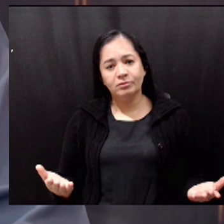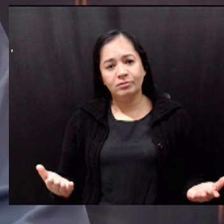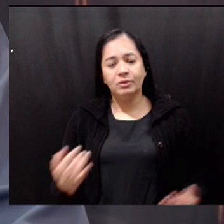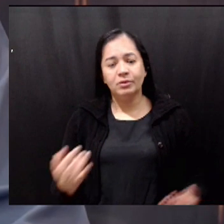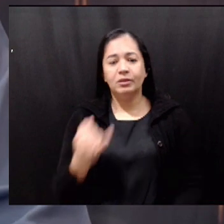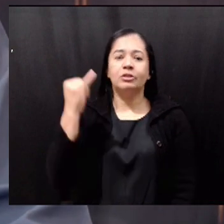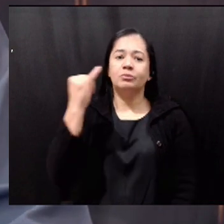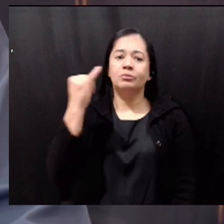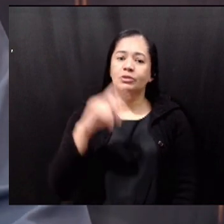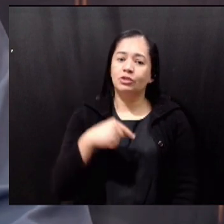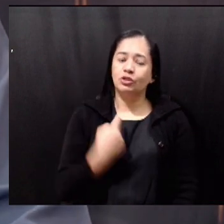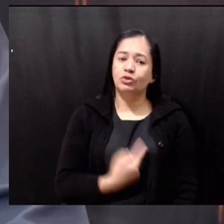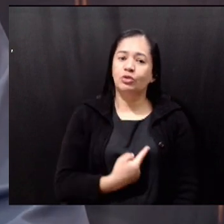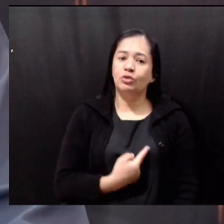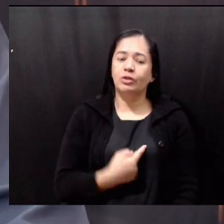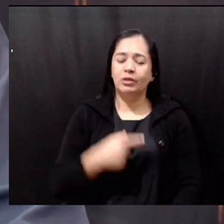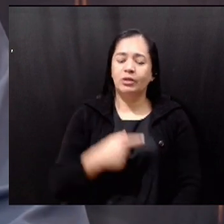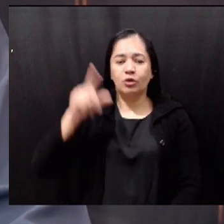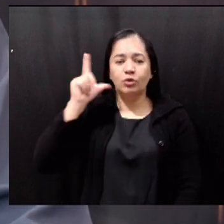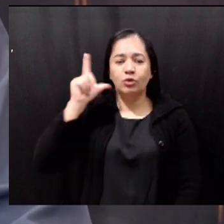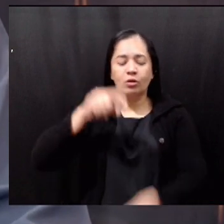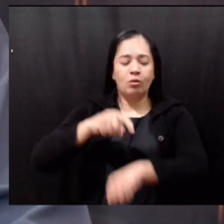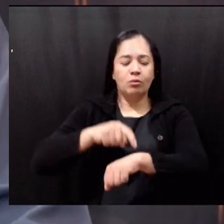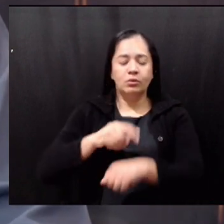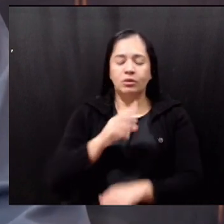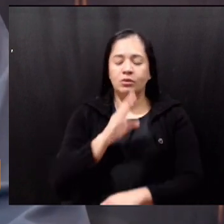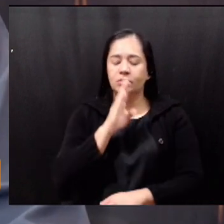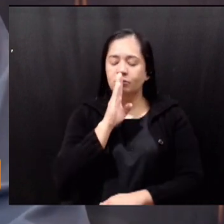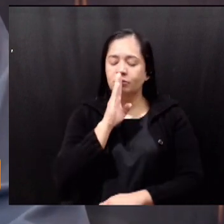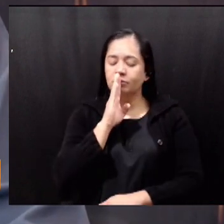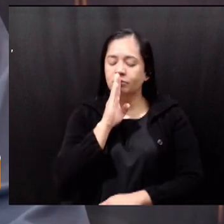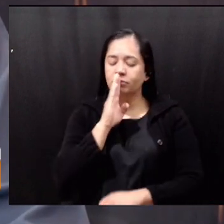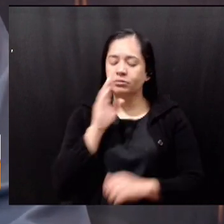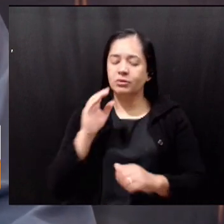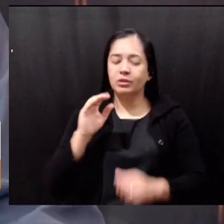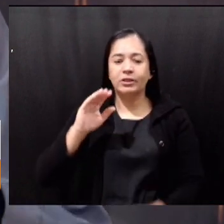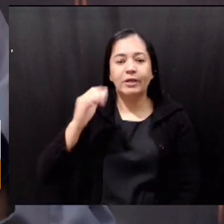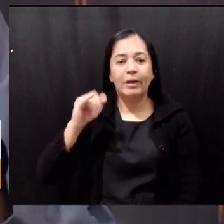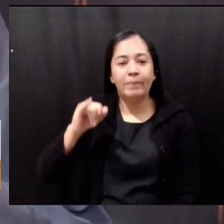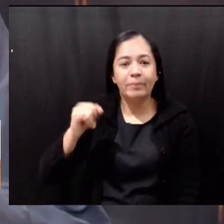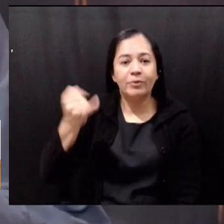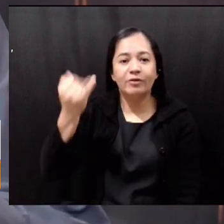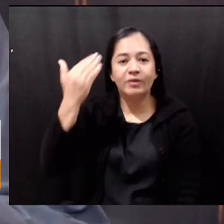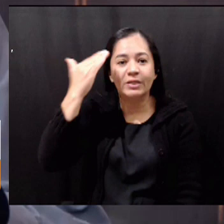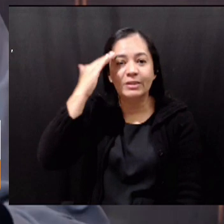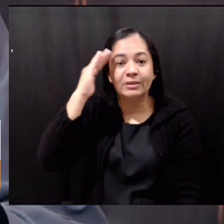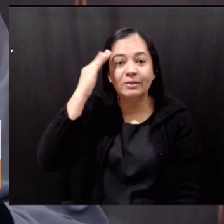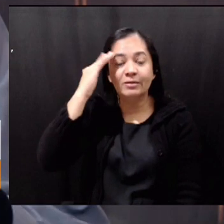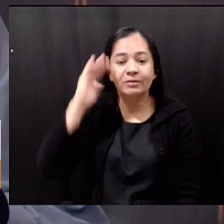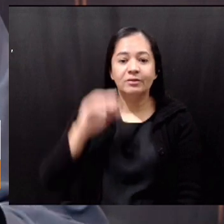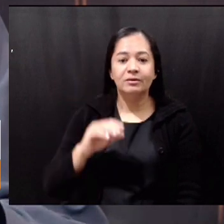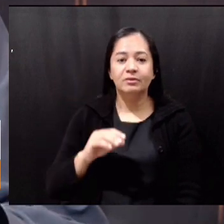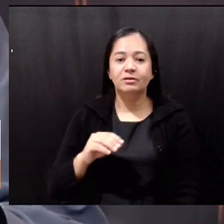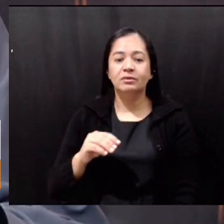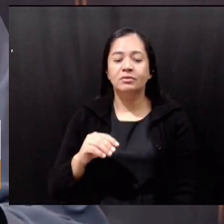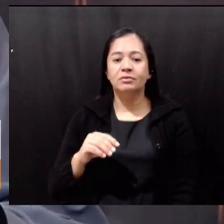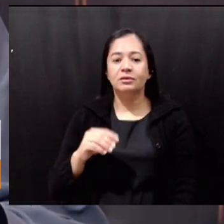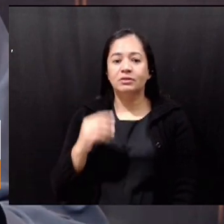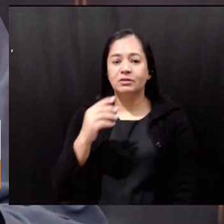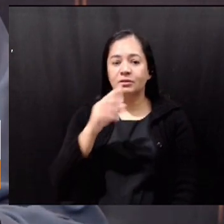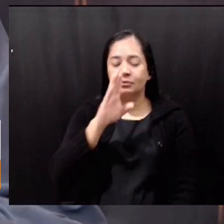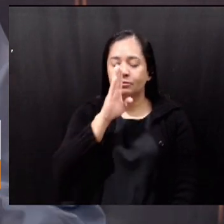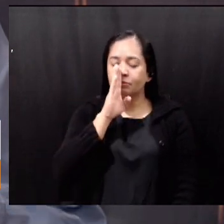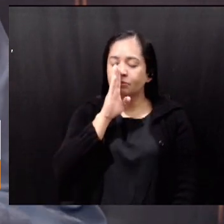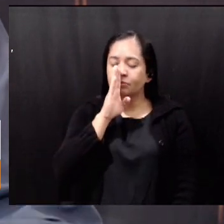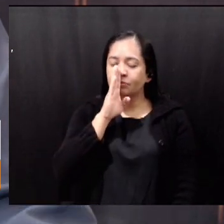esse momento de silêncio e aproveitar para entender, né? Será que é um silêncio, esse silêncio vai permitir,